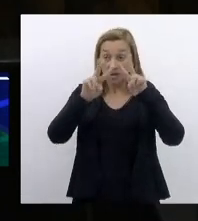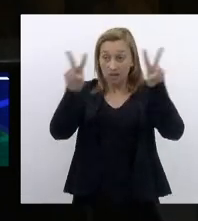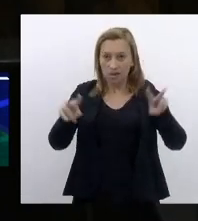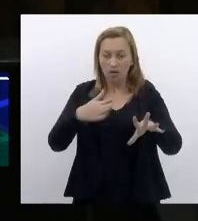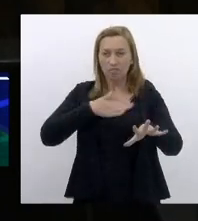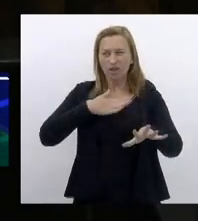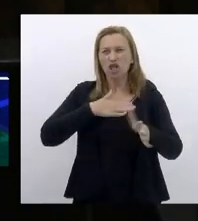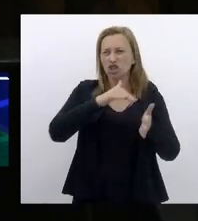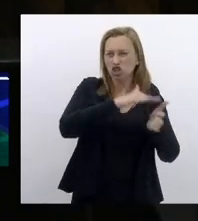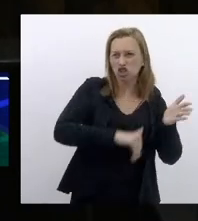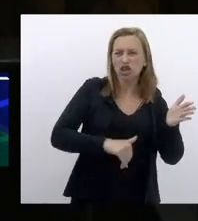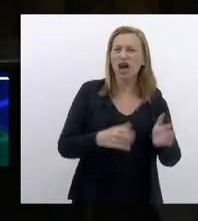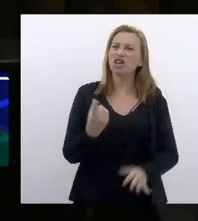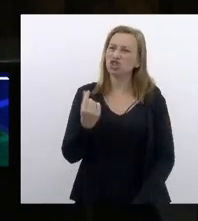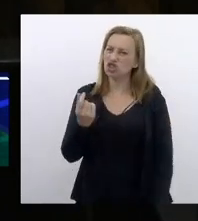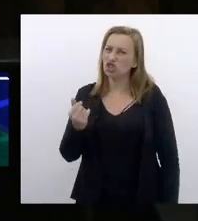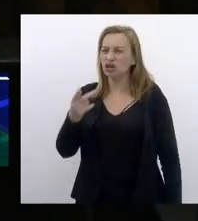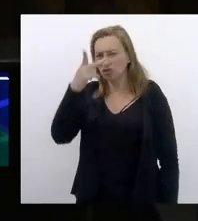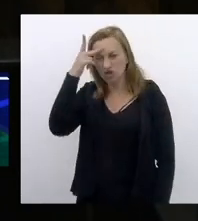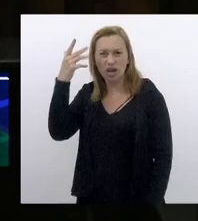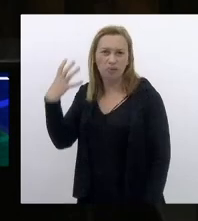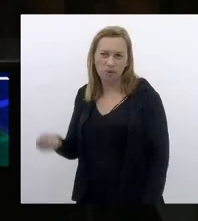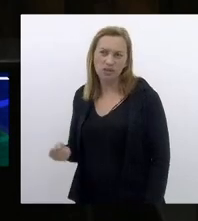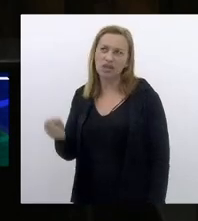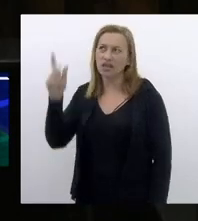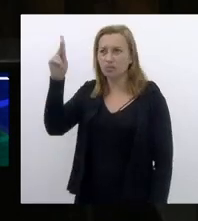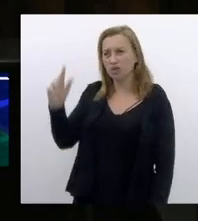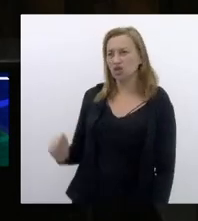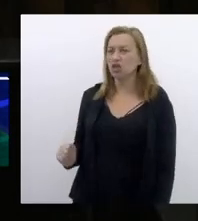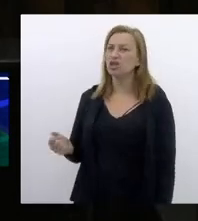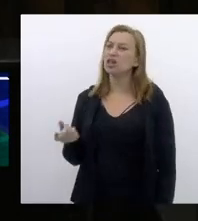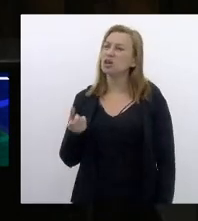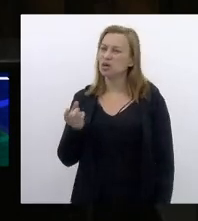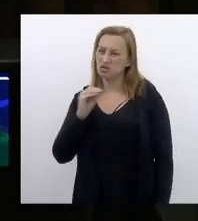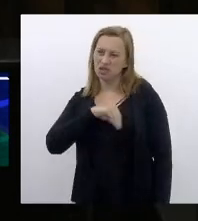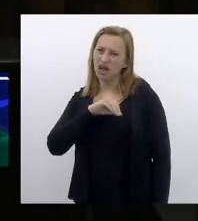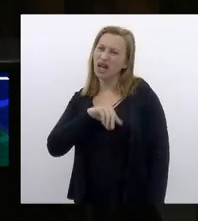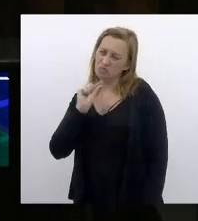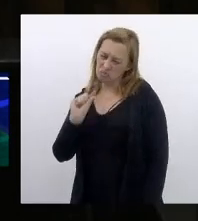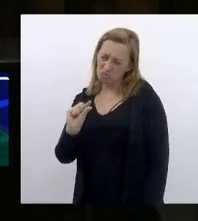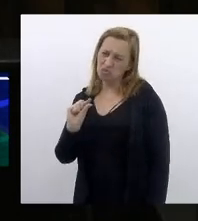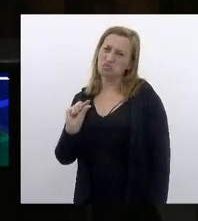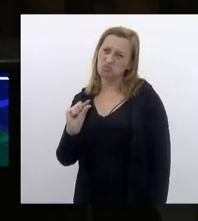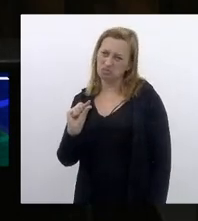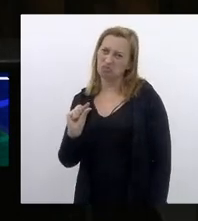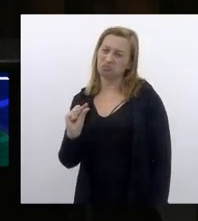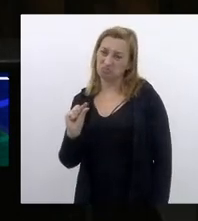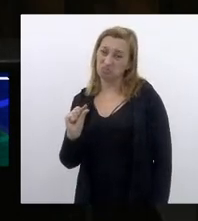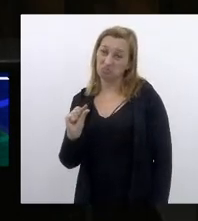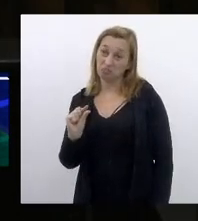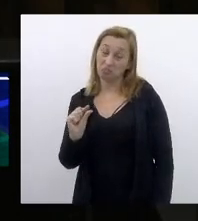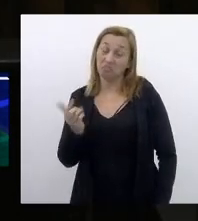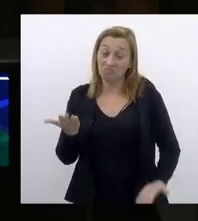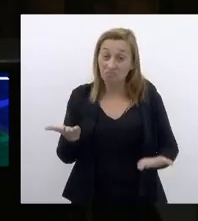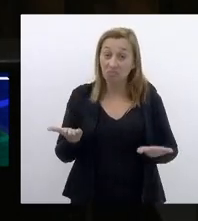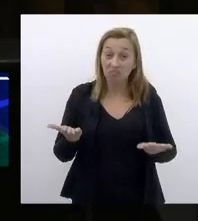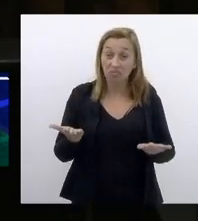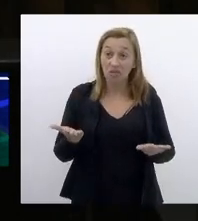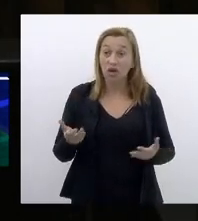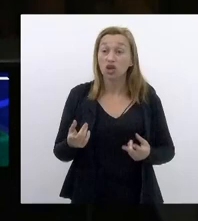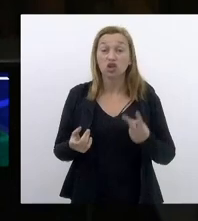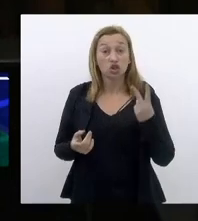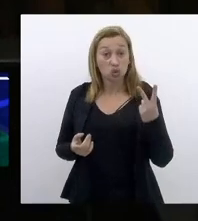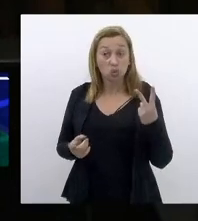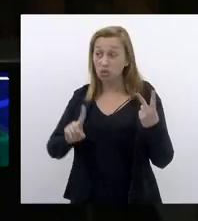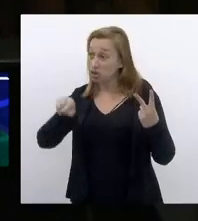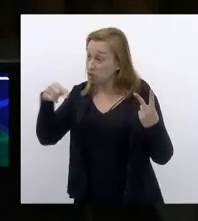tirar dinheiro de aposentado e pensionista que já ganha muito pouco abaixo do teto do INSS, né, e de 2